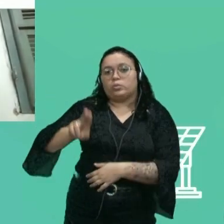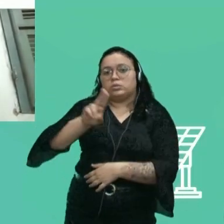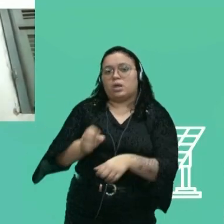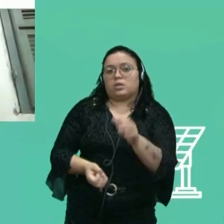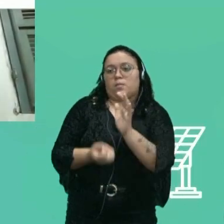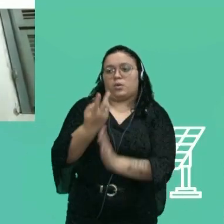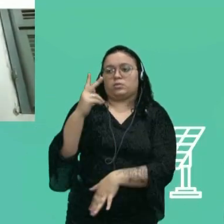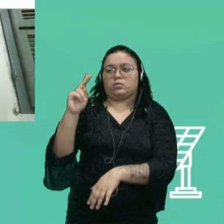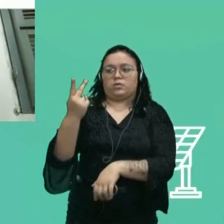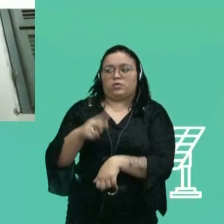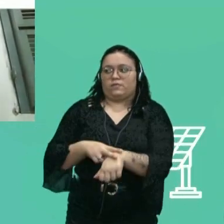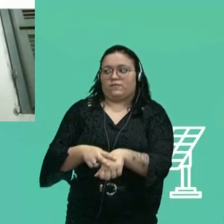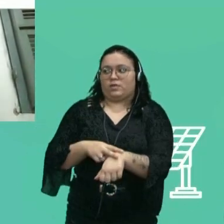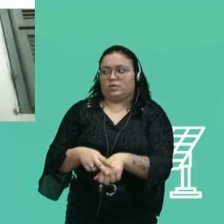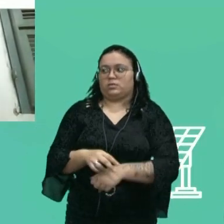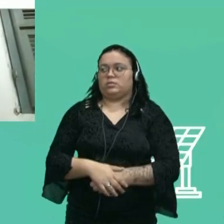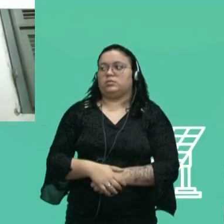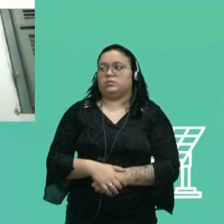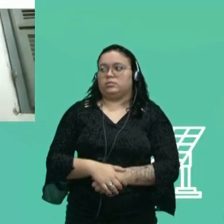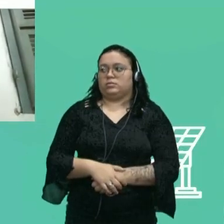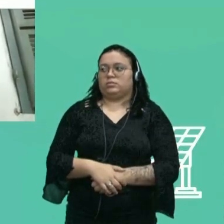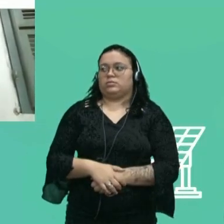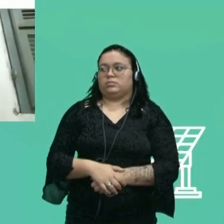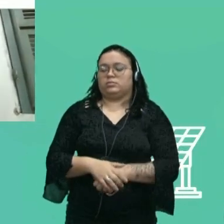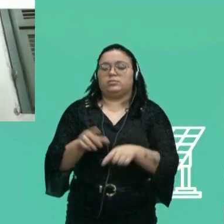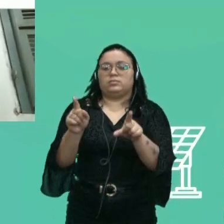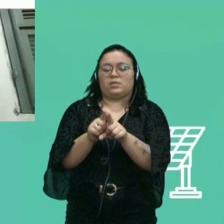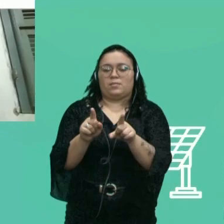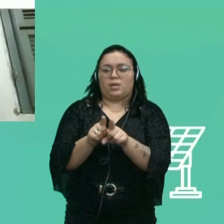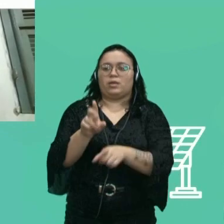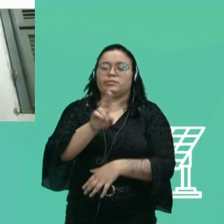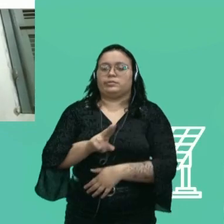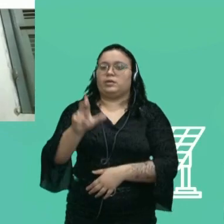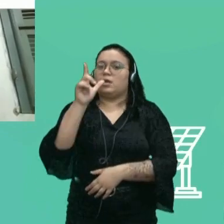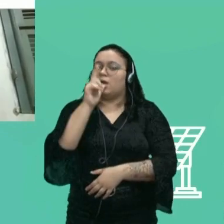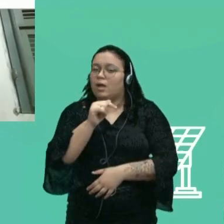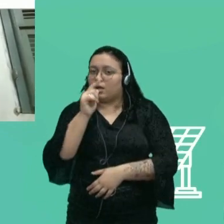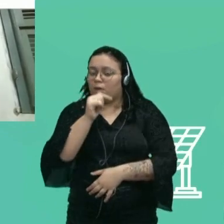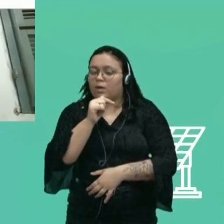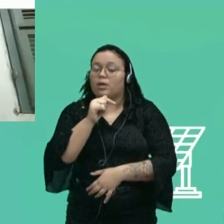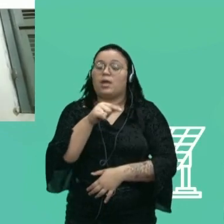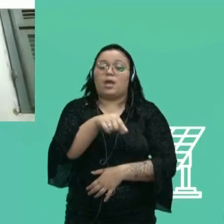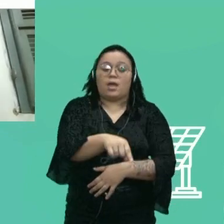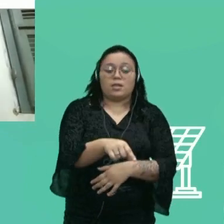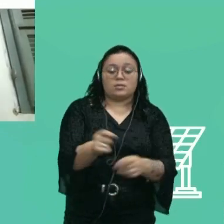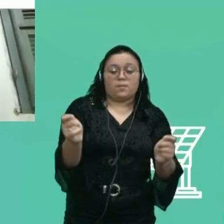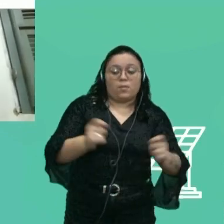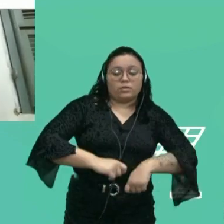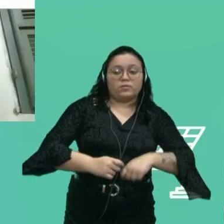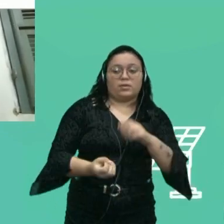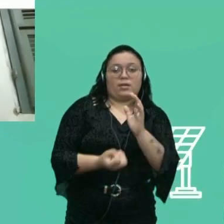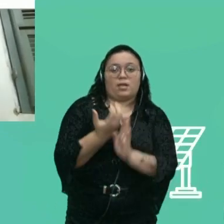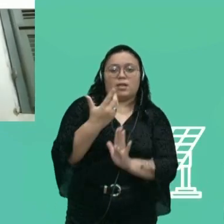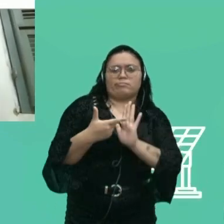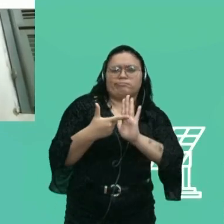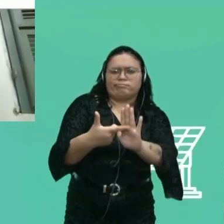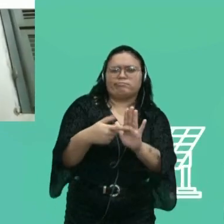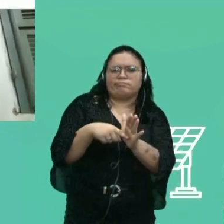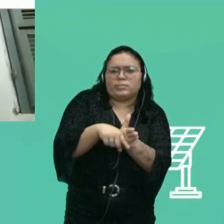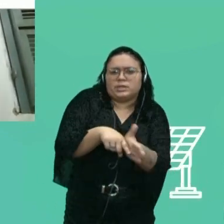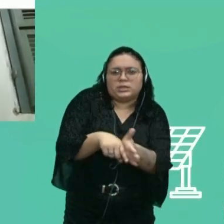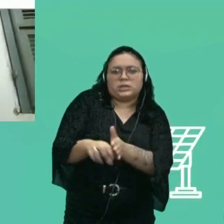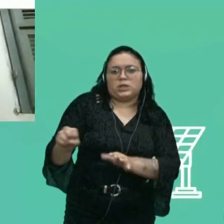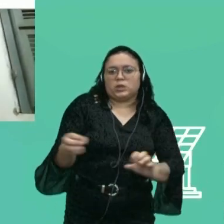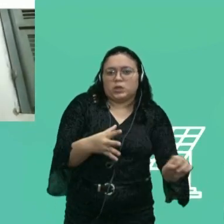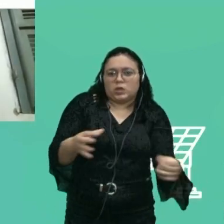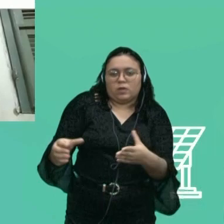hidrogênio verde, como a eletrólise da água, tá? Isso é exemplo. Também possibilite o surgimento de novas pesquisas e o aproveitamento